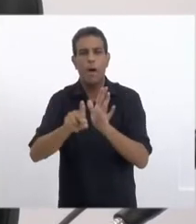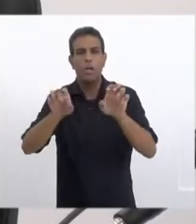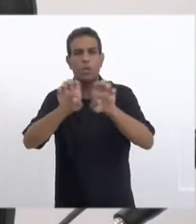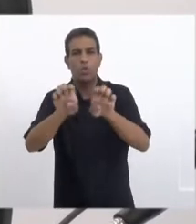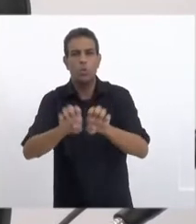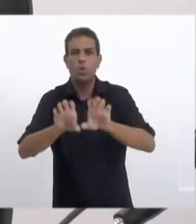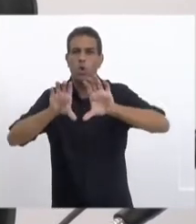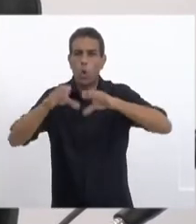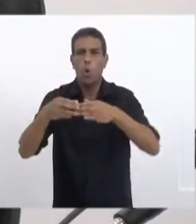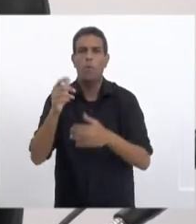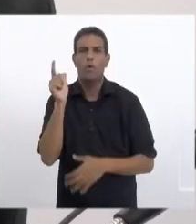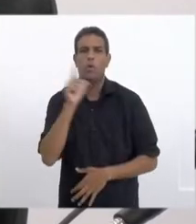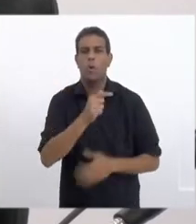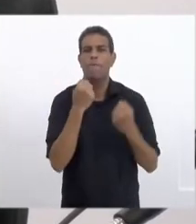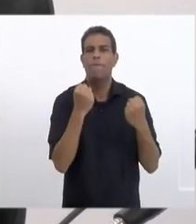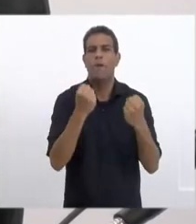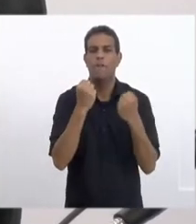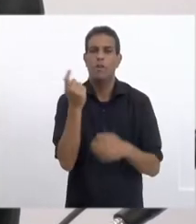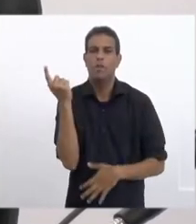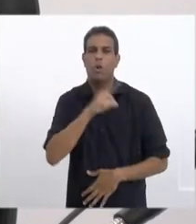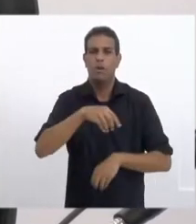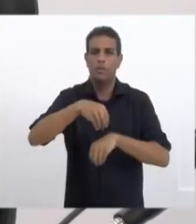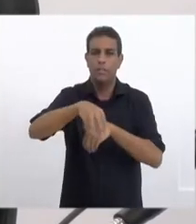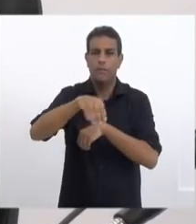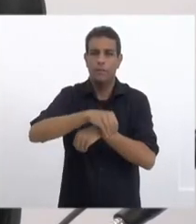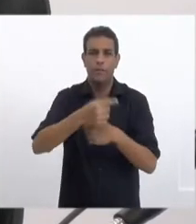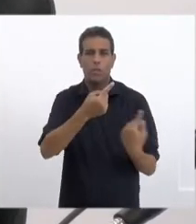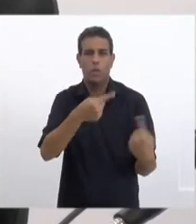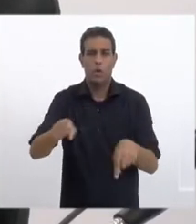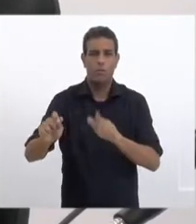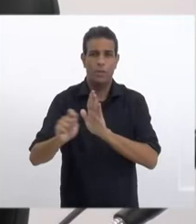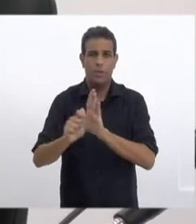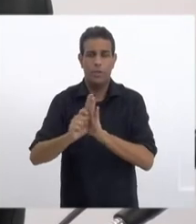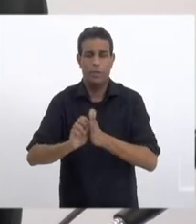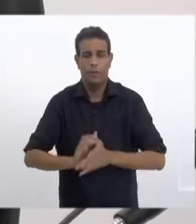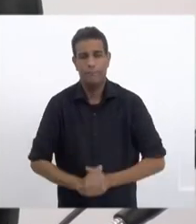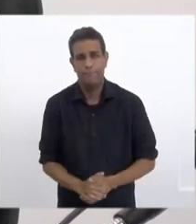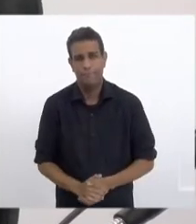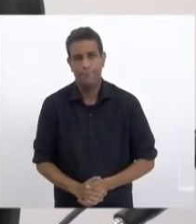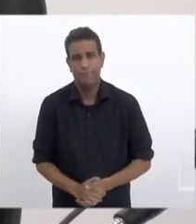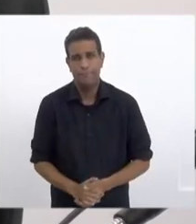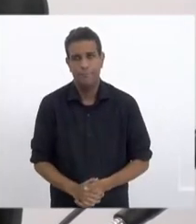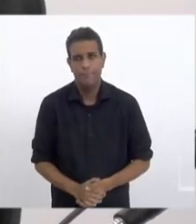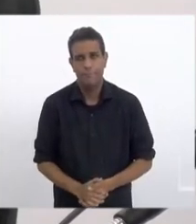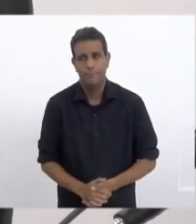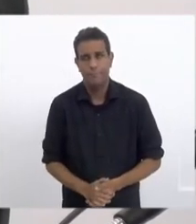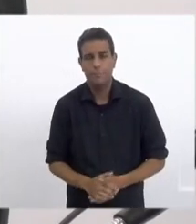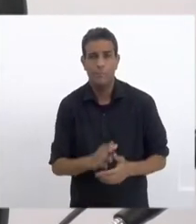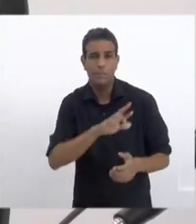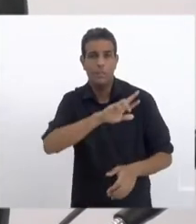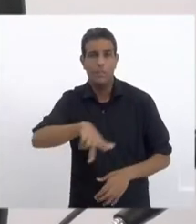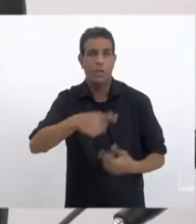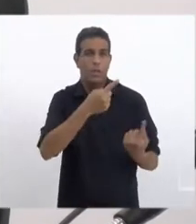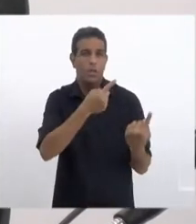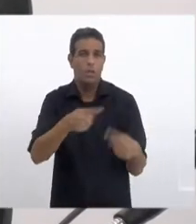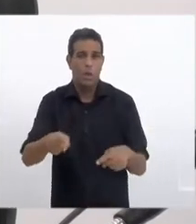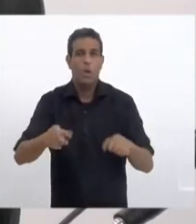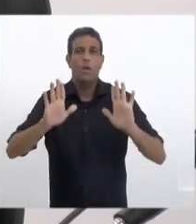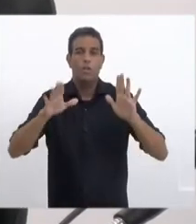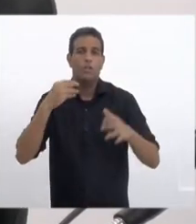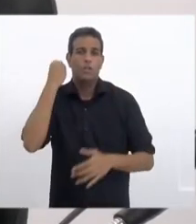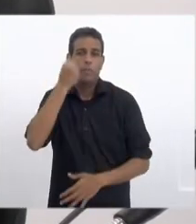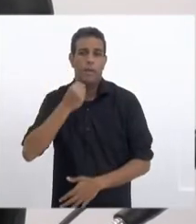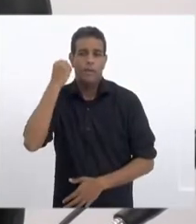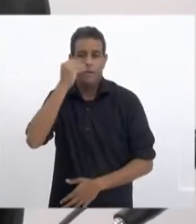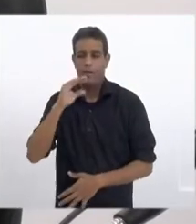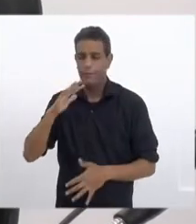sua equipe para fortalecer a política de prevenção a drogas, do que e aqui eu não faço uma crítica às prefeituras que têm a secretaria, que